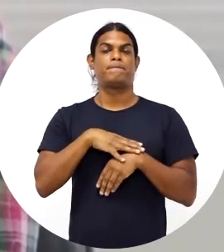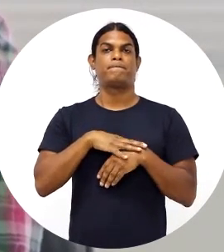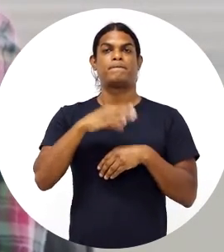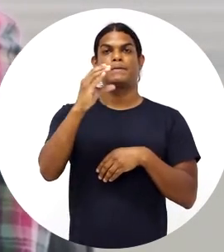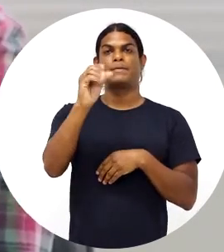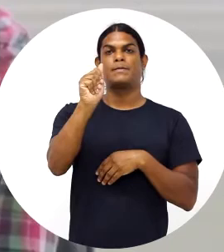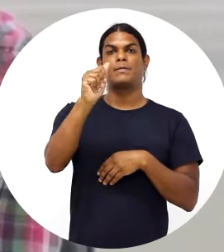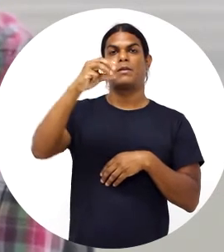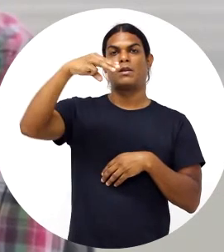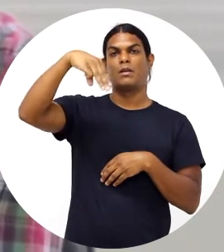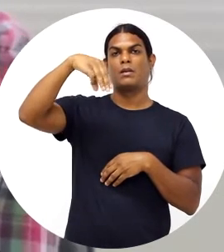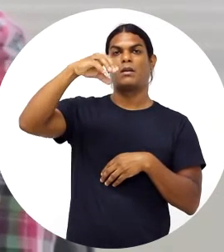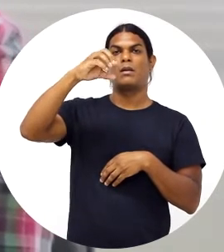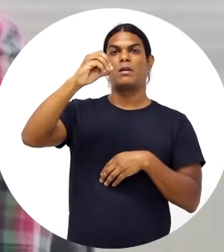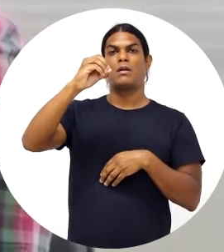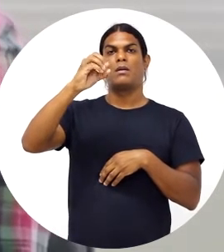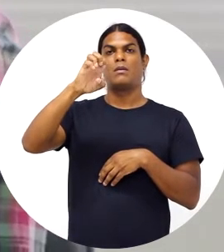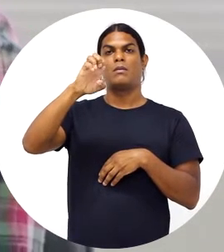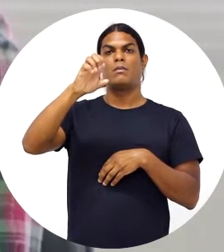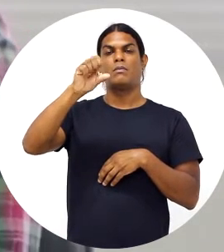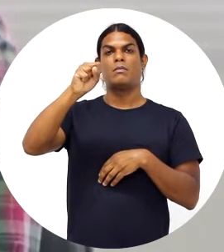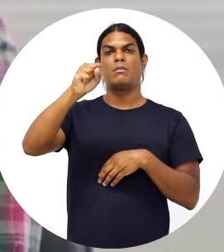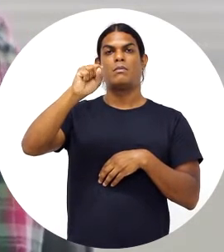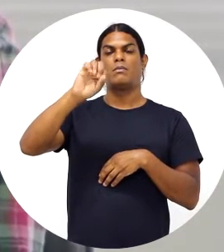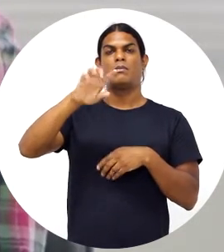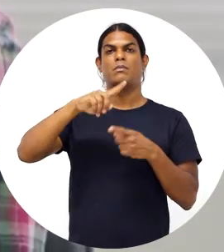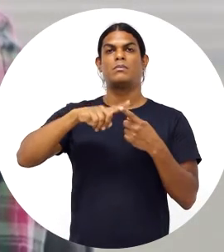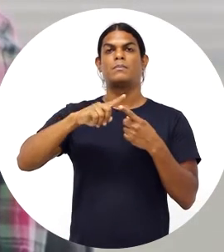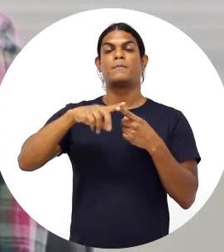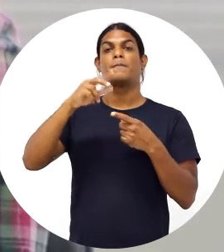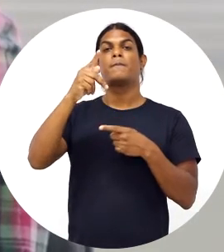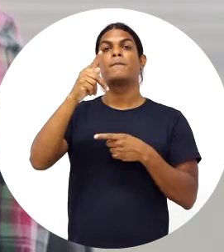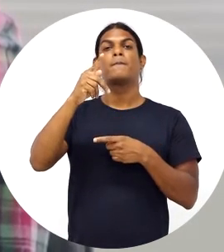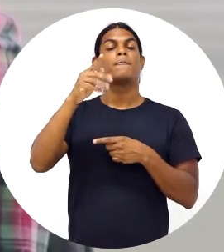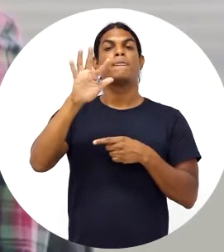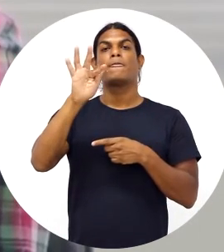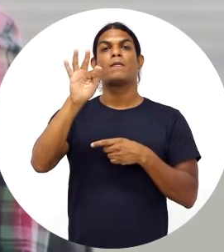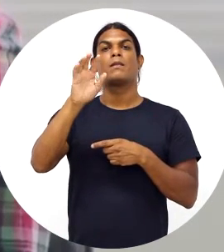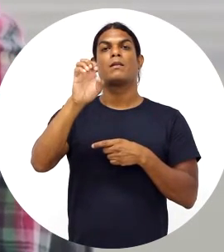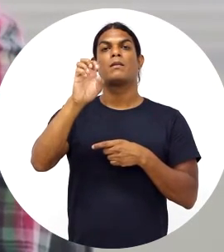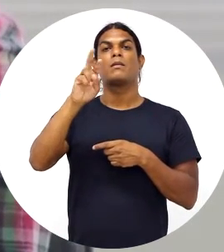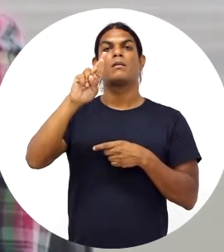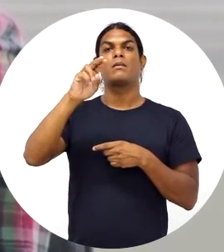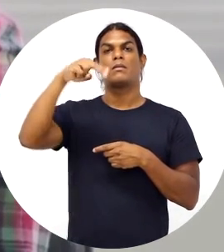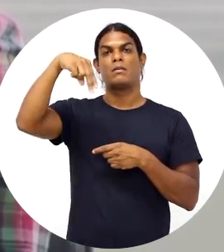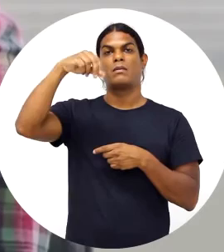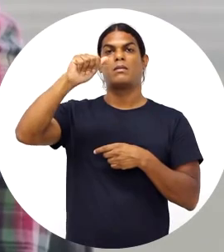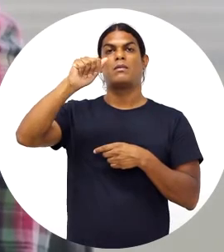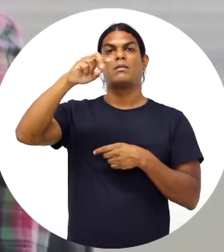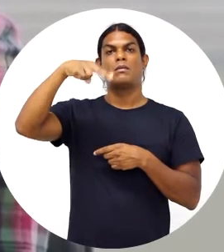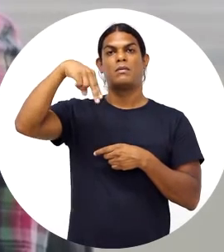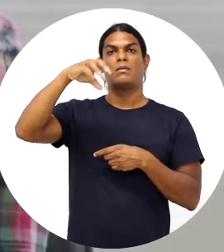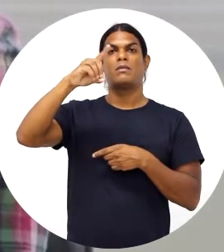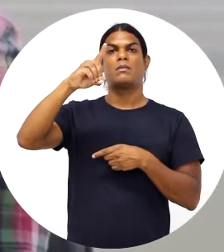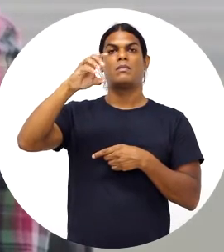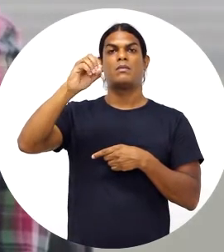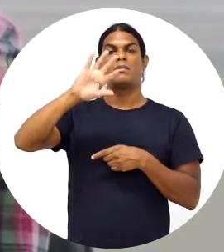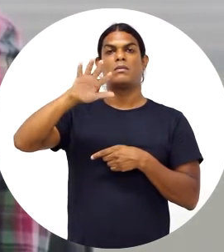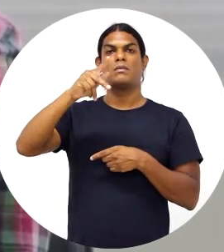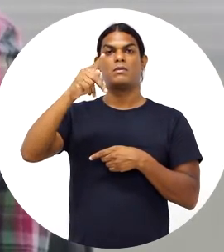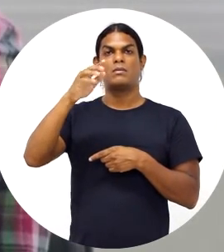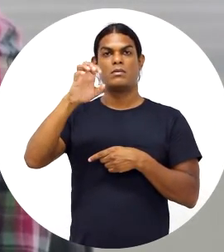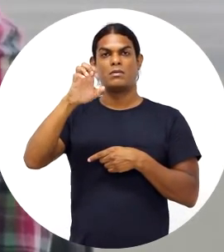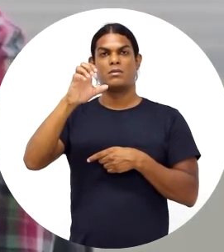Camões, Camilo Castelo Branco e Fernando Pessoa serão pessoas expoentes nessa